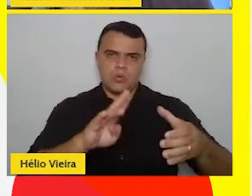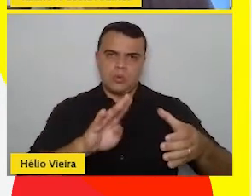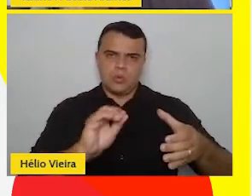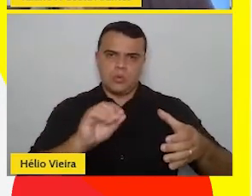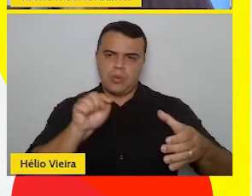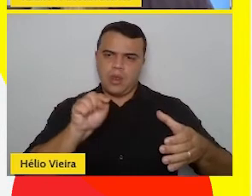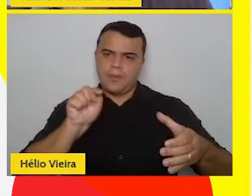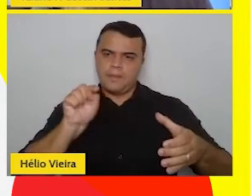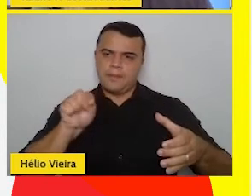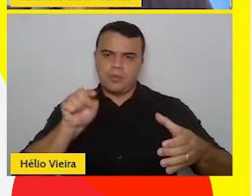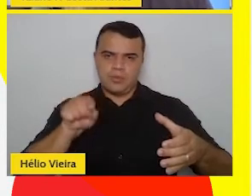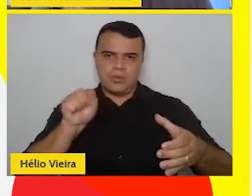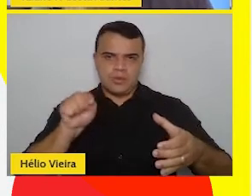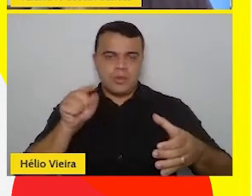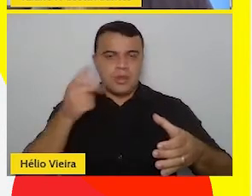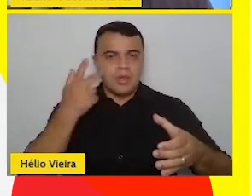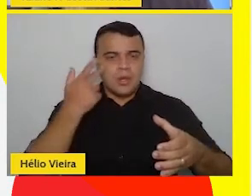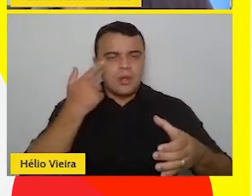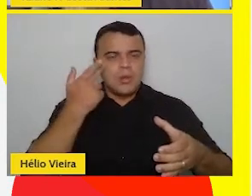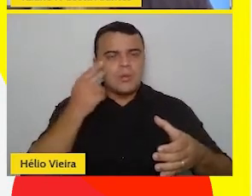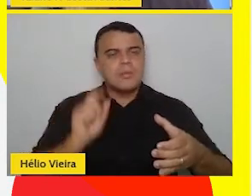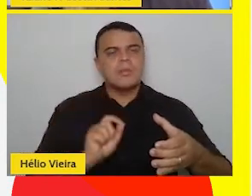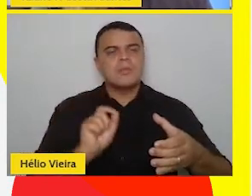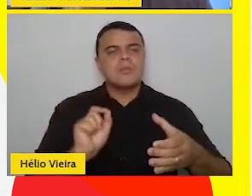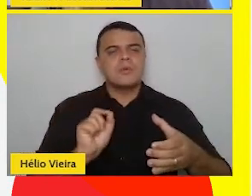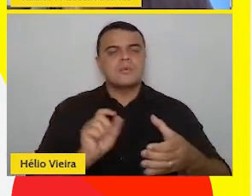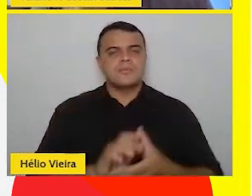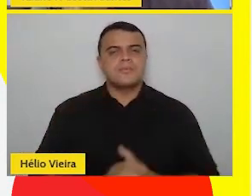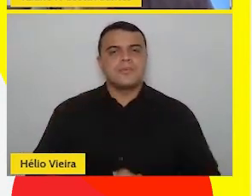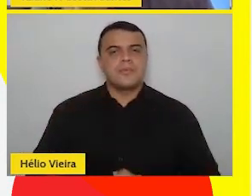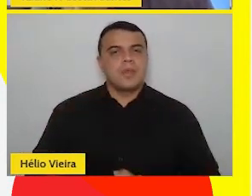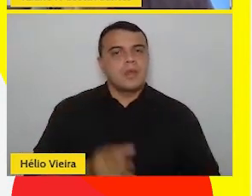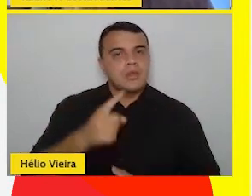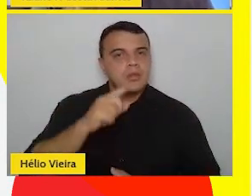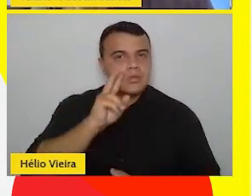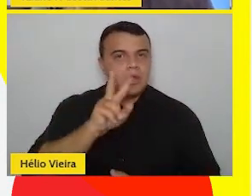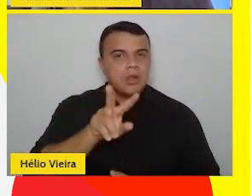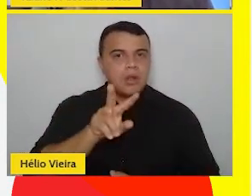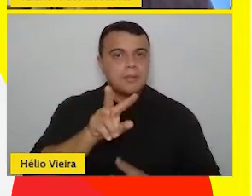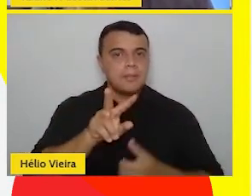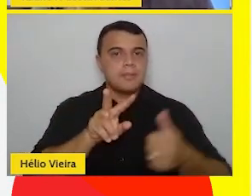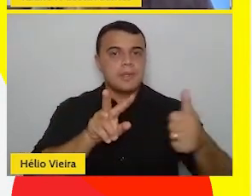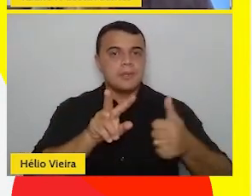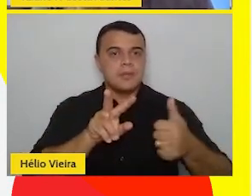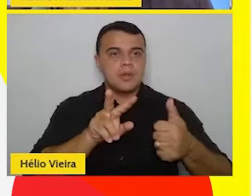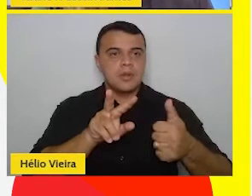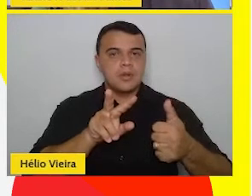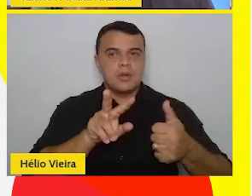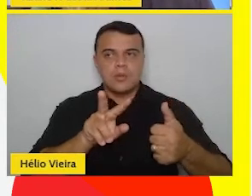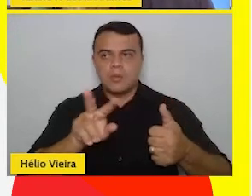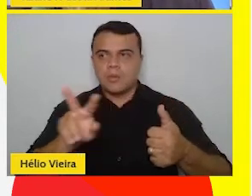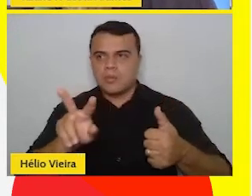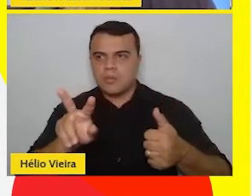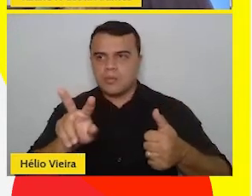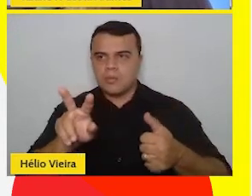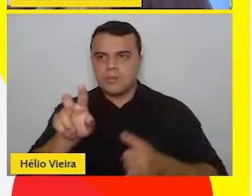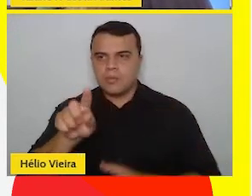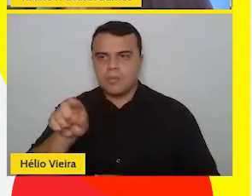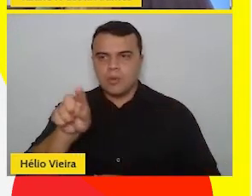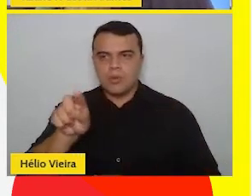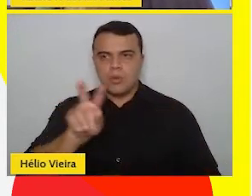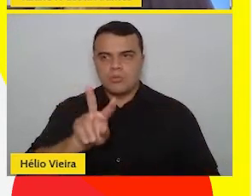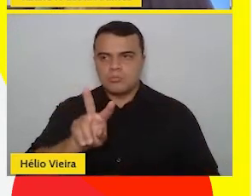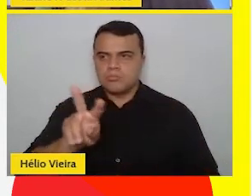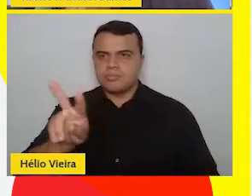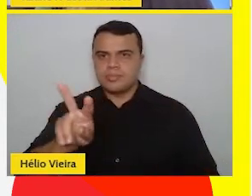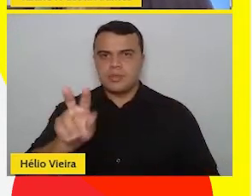ponto. Normalmente, a gente tende a olhar primeiro para o ponto. O ponto tem um